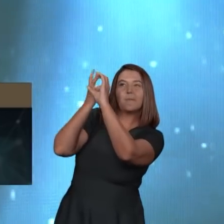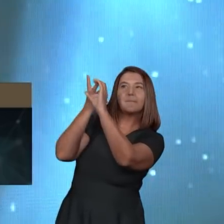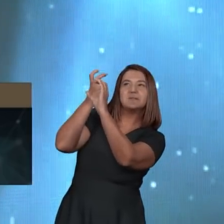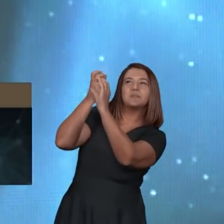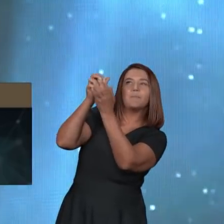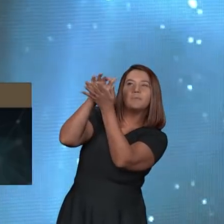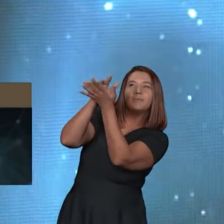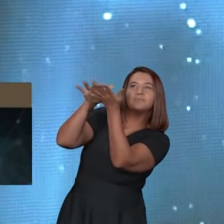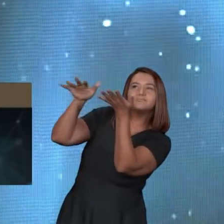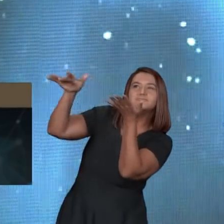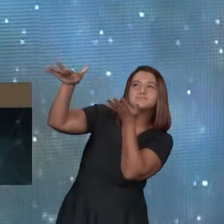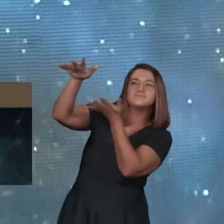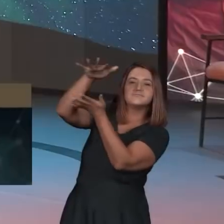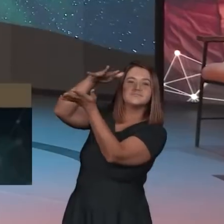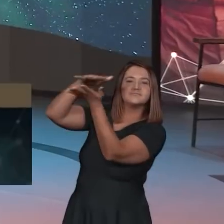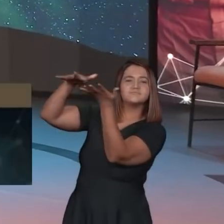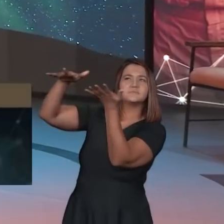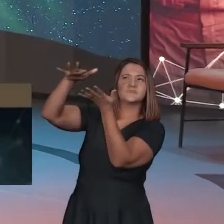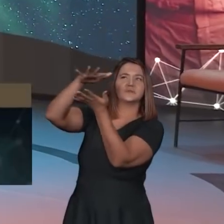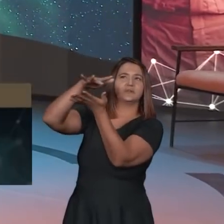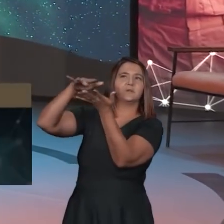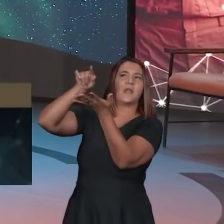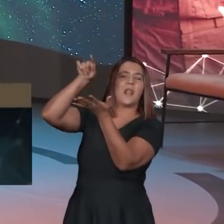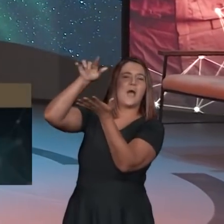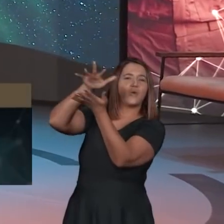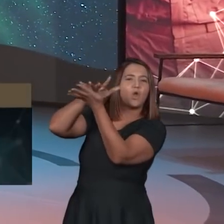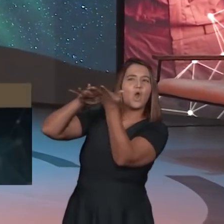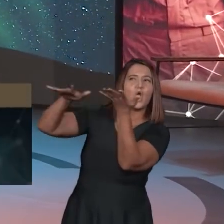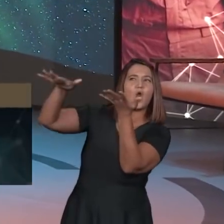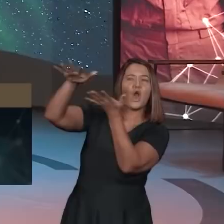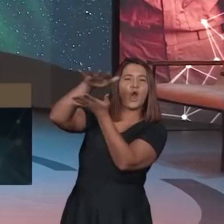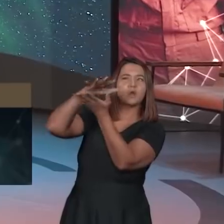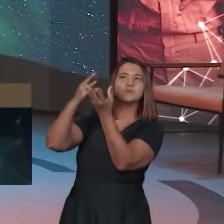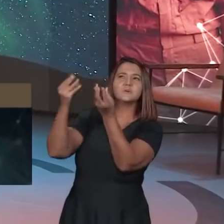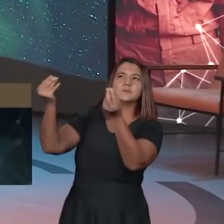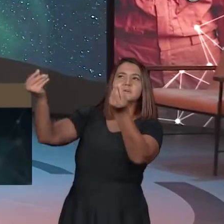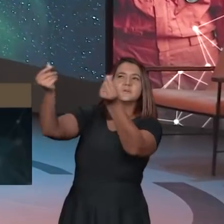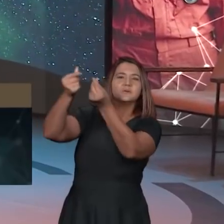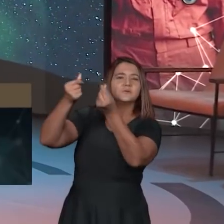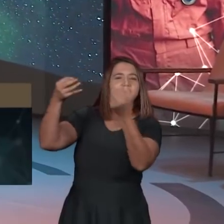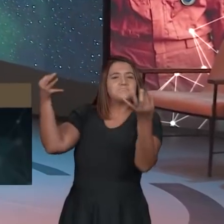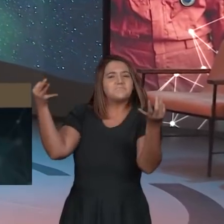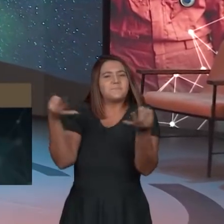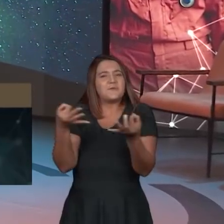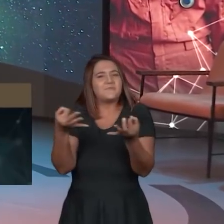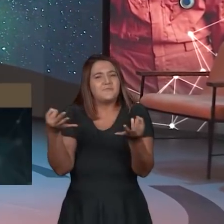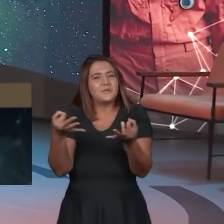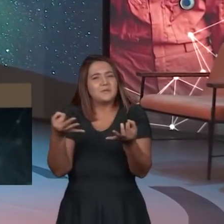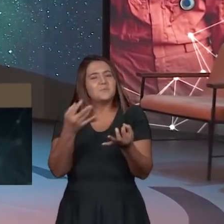temos uma contradição, porque o cosmos, o ajuste fino, ele é tão perfeito que ele